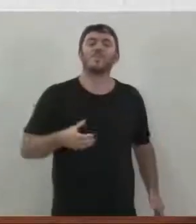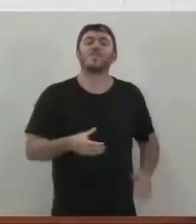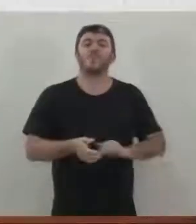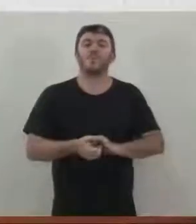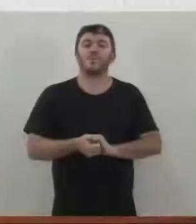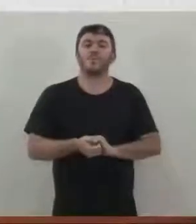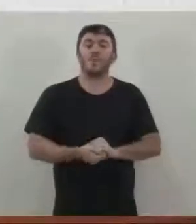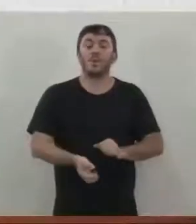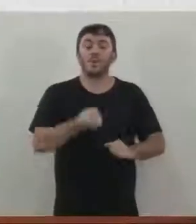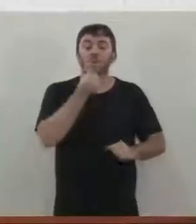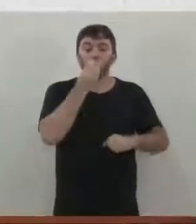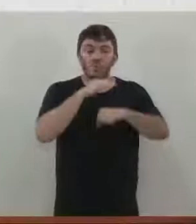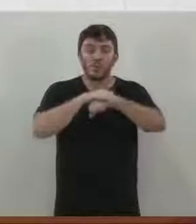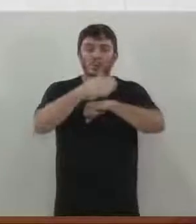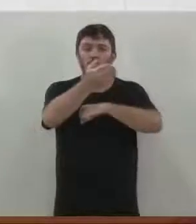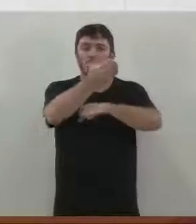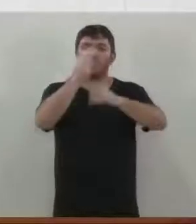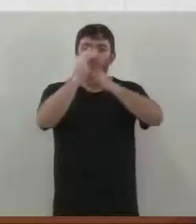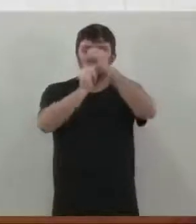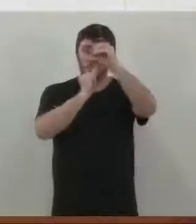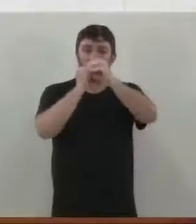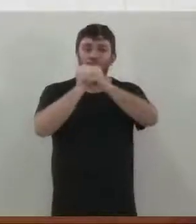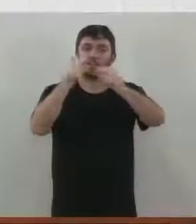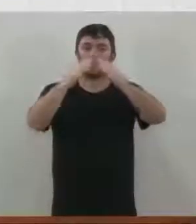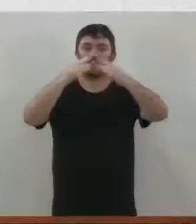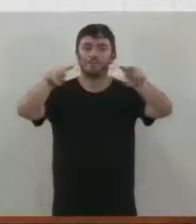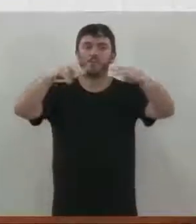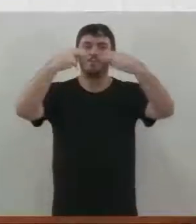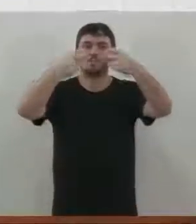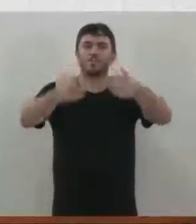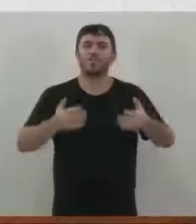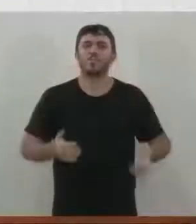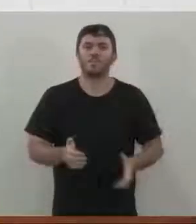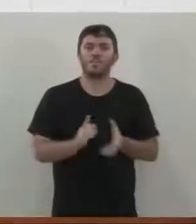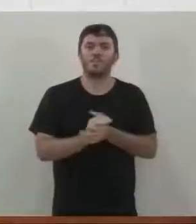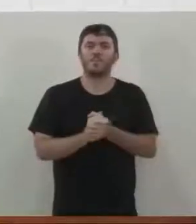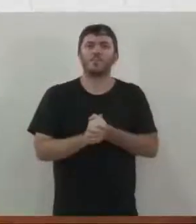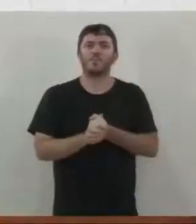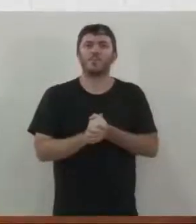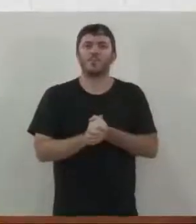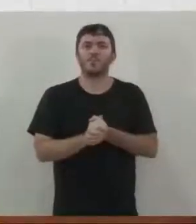Boa noite aos internautas. Senhor presidente,